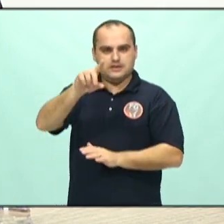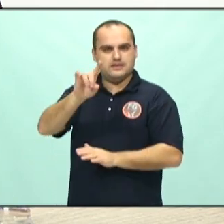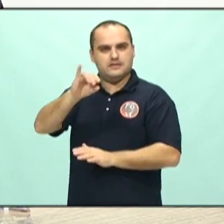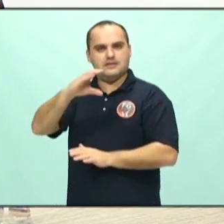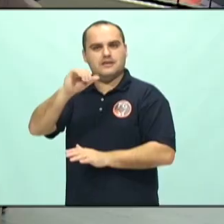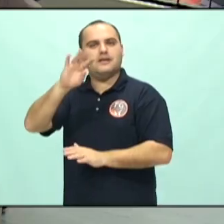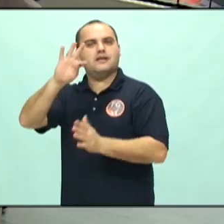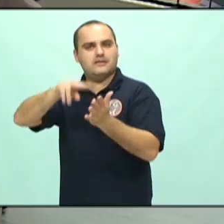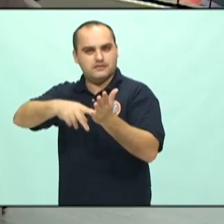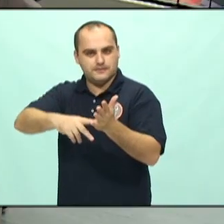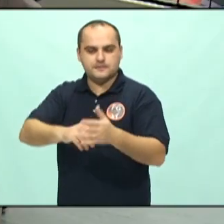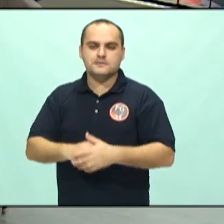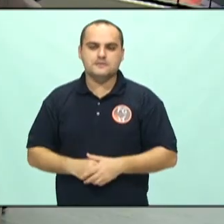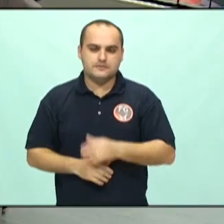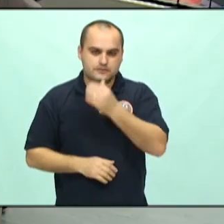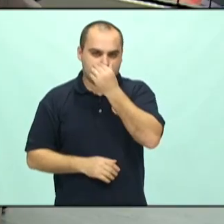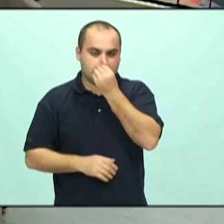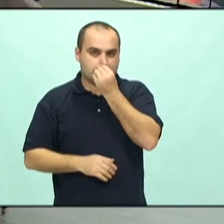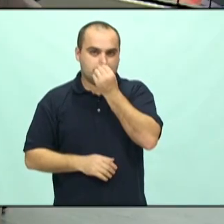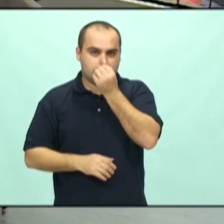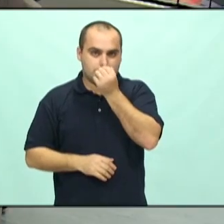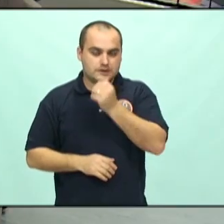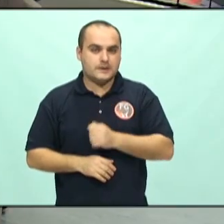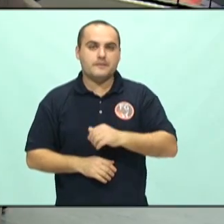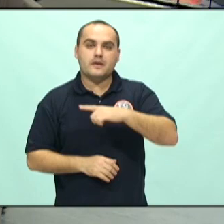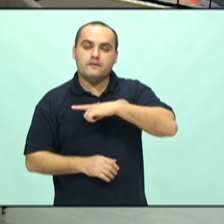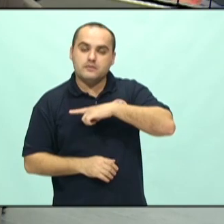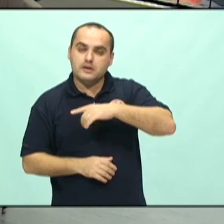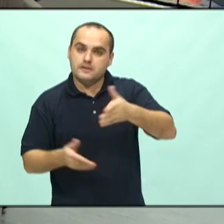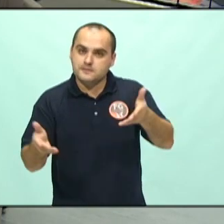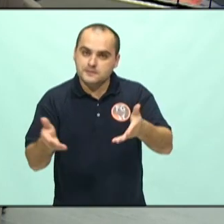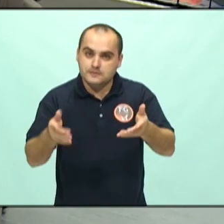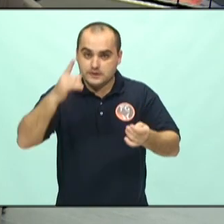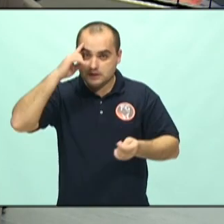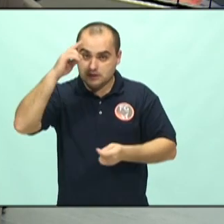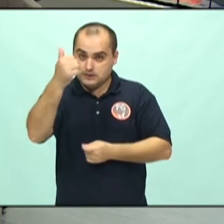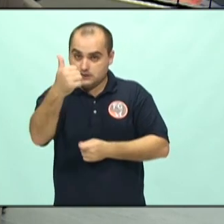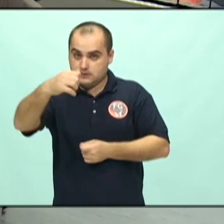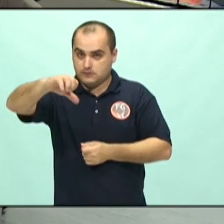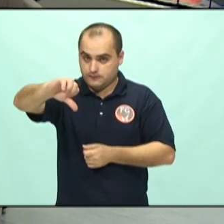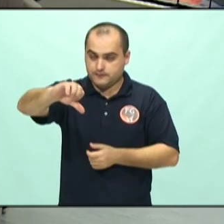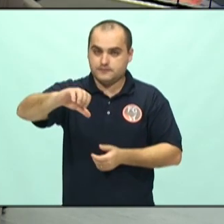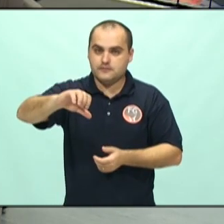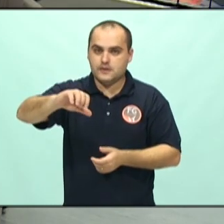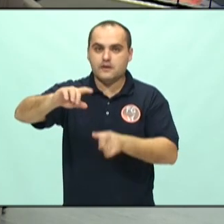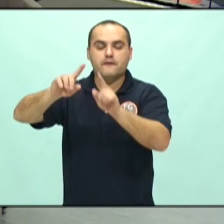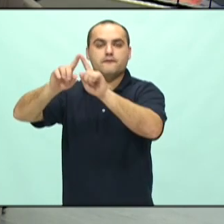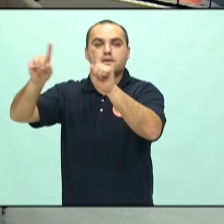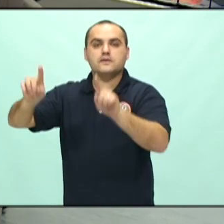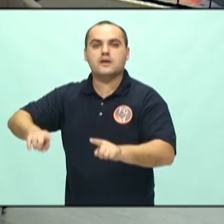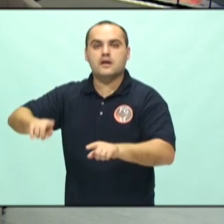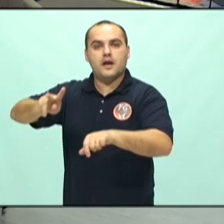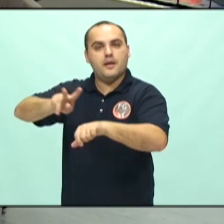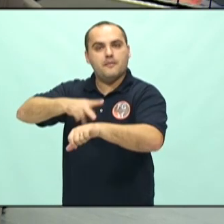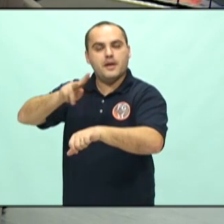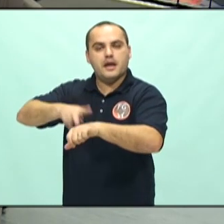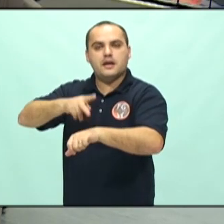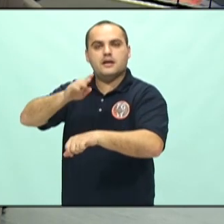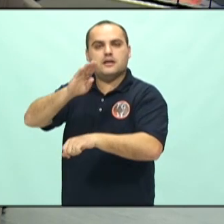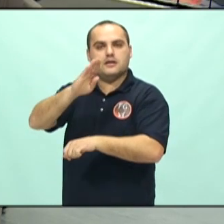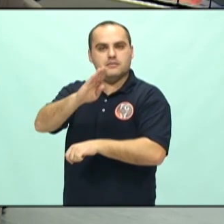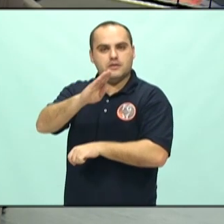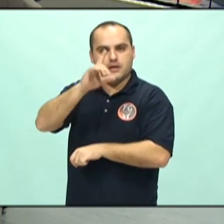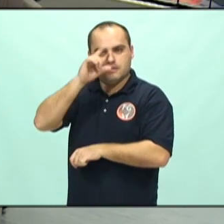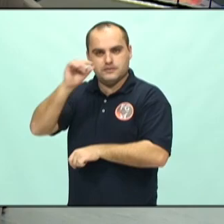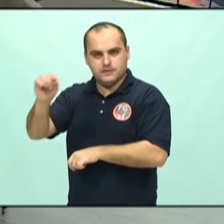Eu vou estar dizendo um pouquinho aqui, ó. Nós teremos agora, dia 19, para os servidores de Penha e Balneário Pissarras, lá